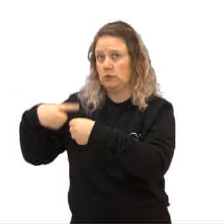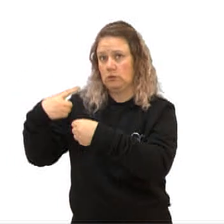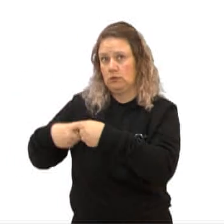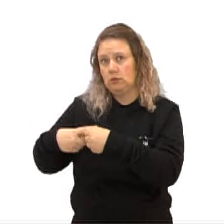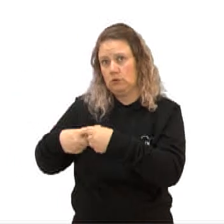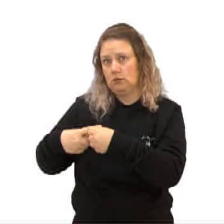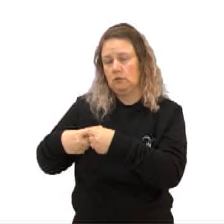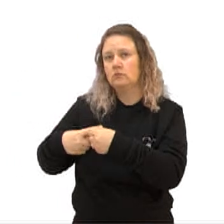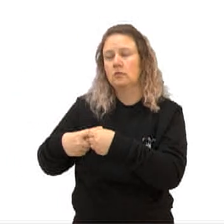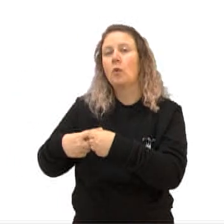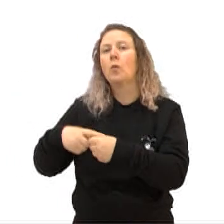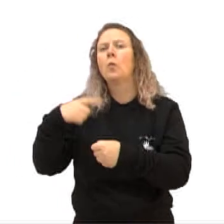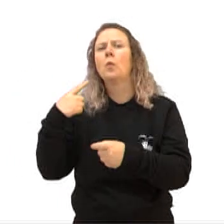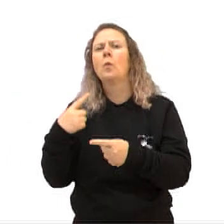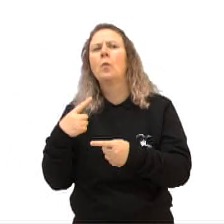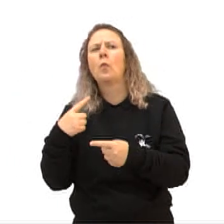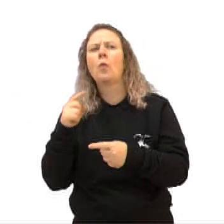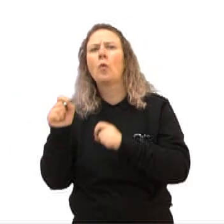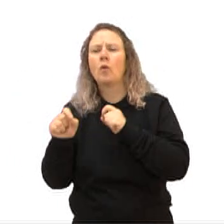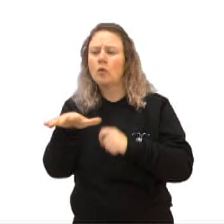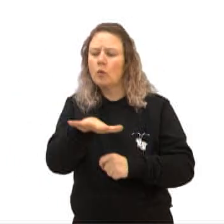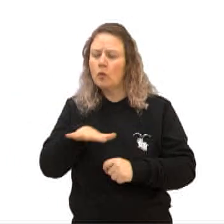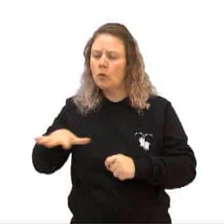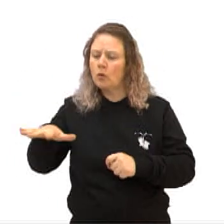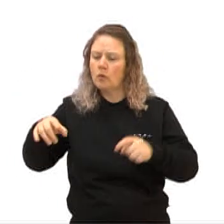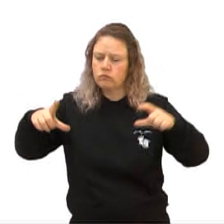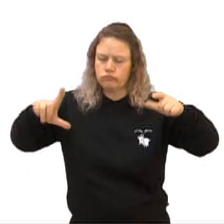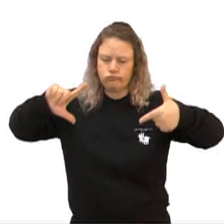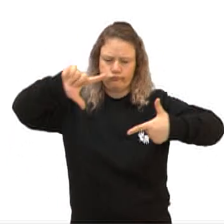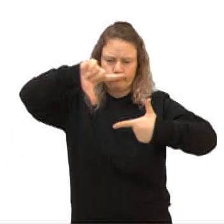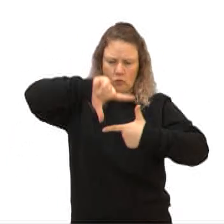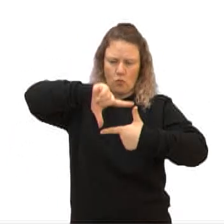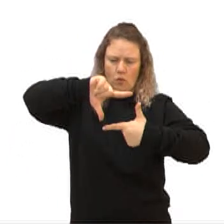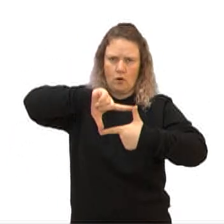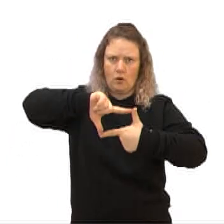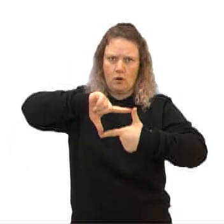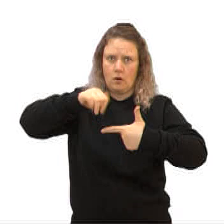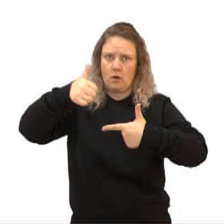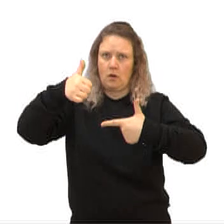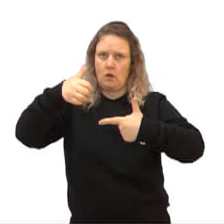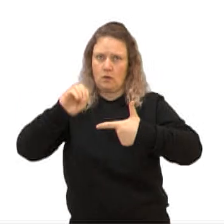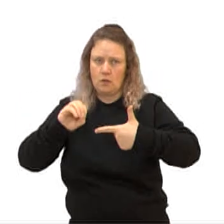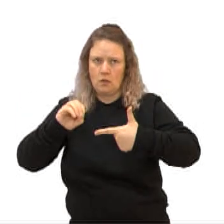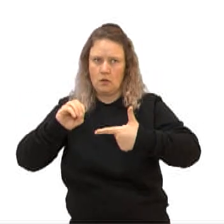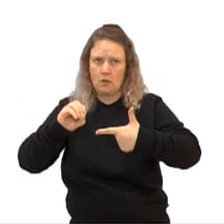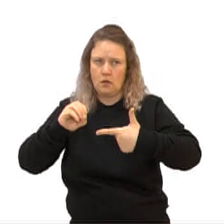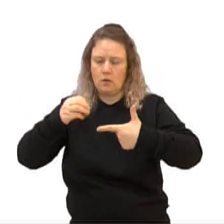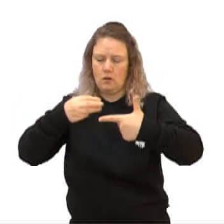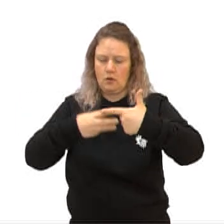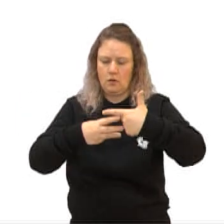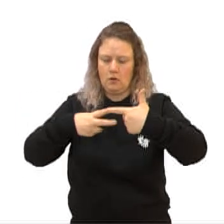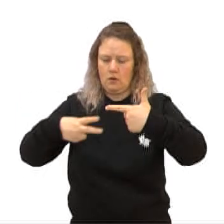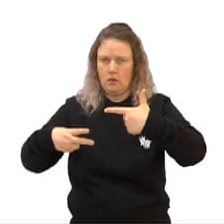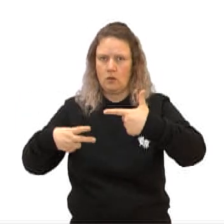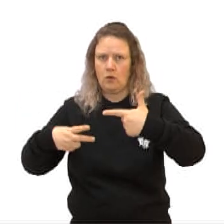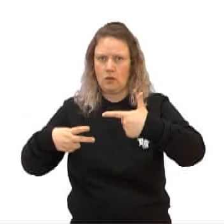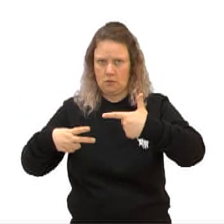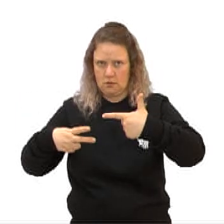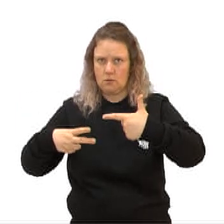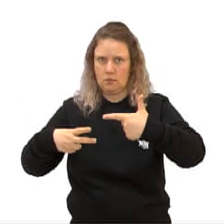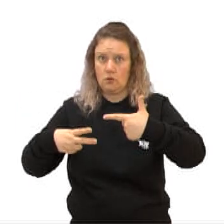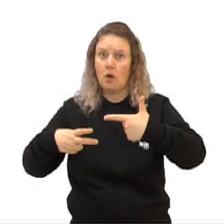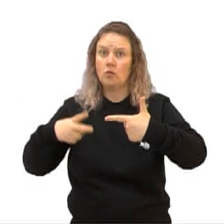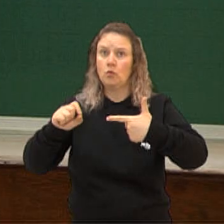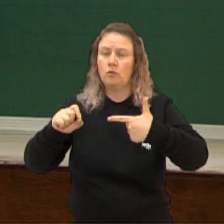Para isso, uma área retangular de 10 metros por 32 metros foi cedida para o empilhamento desses